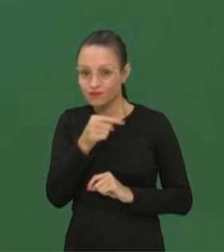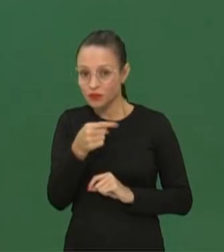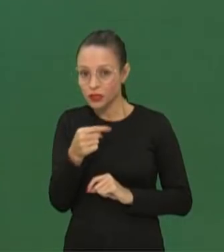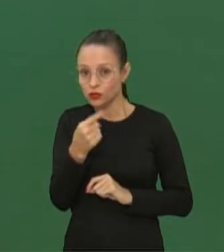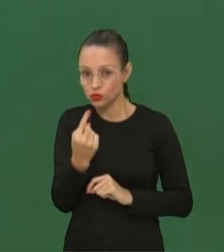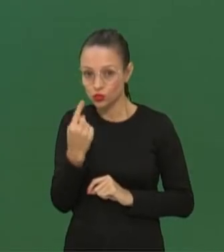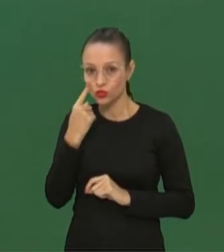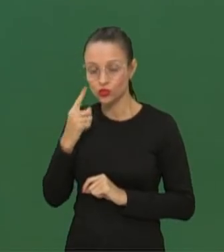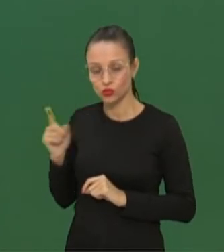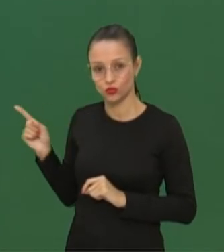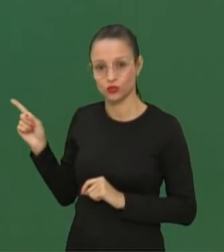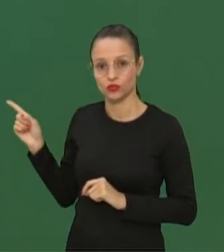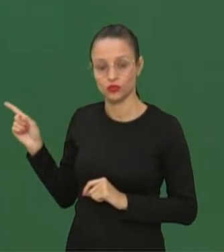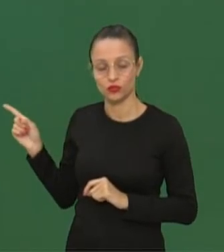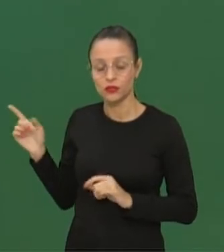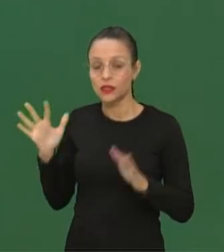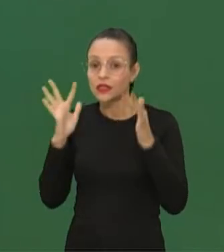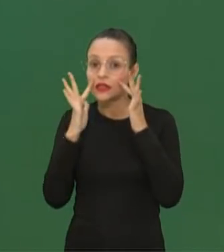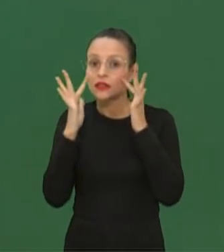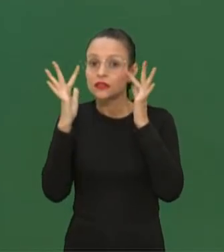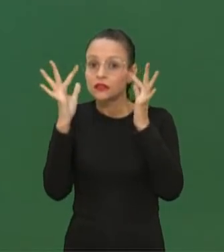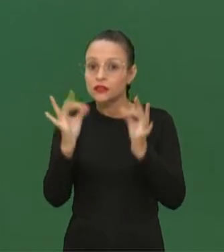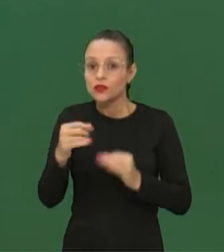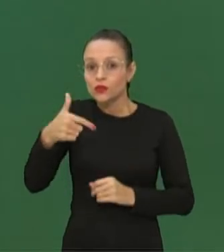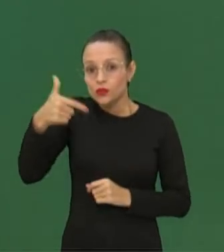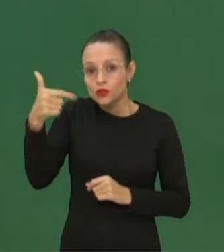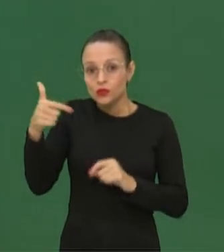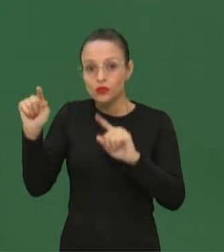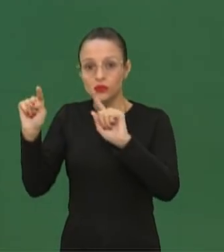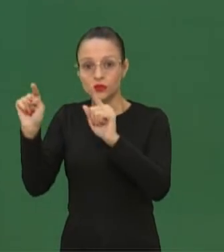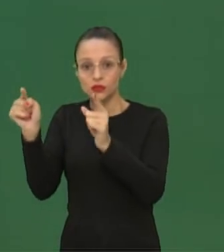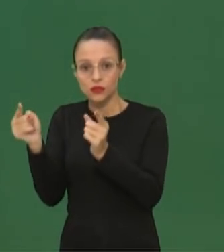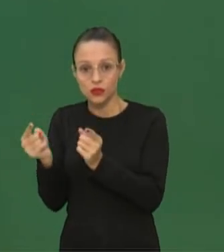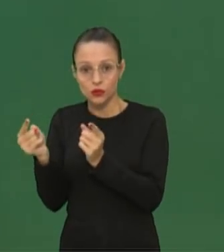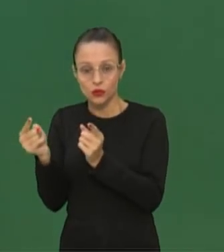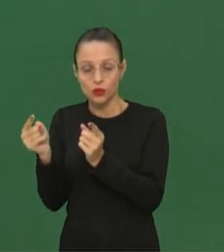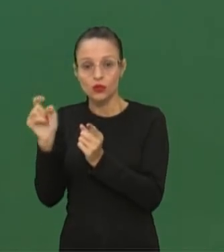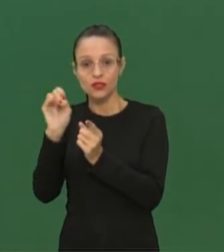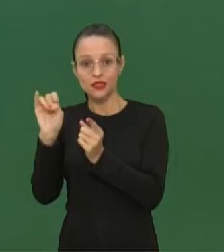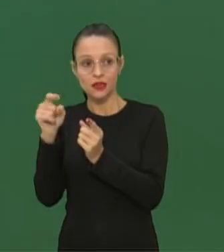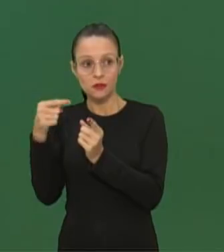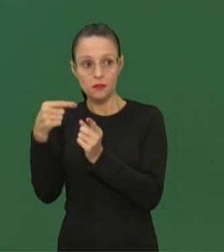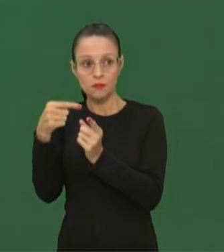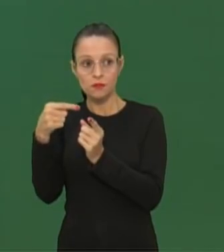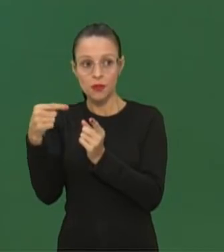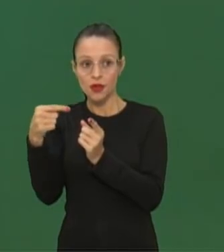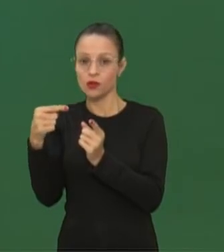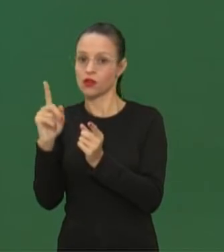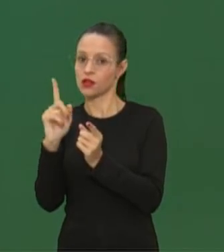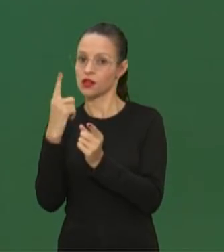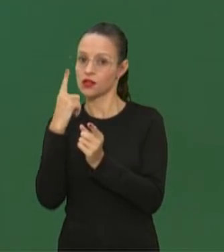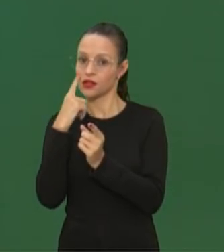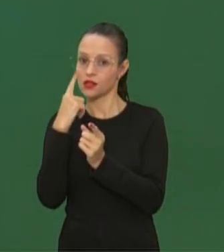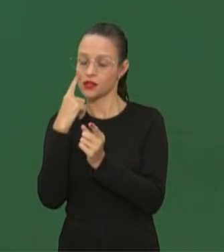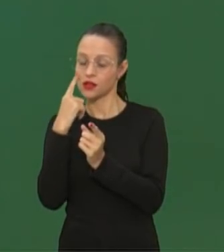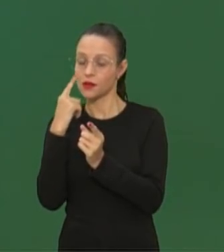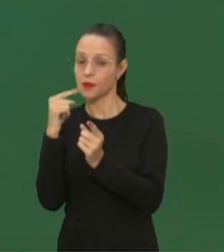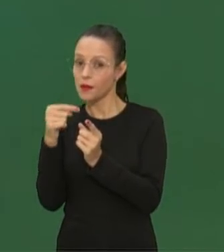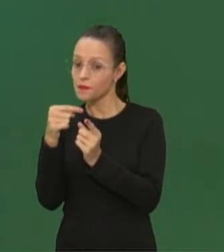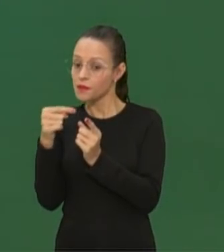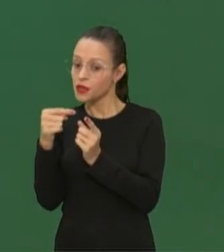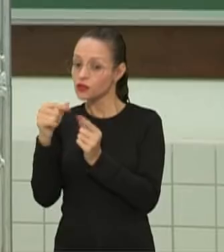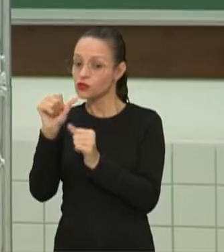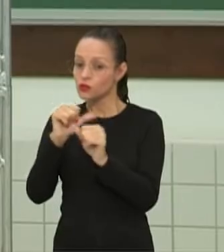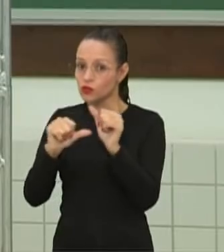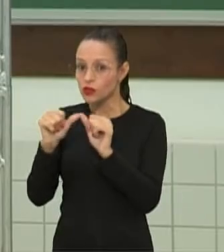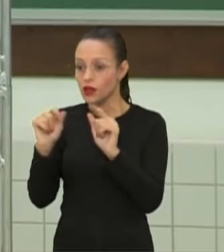3. Muita atenção nesse segundo parênteses. Se aqui tivesse um sinal de menos, você tem que lembrar que esse menos vai trocar os sinais